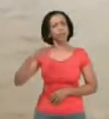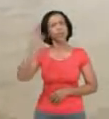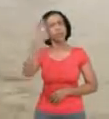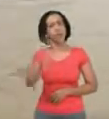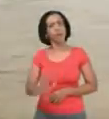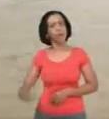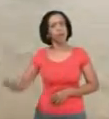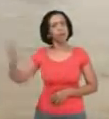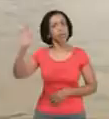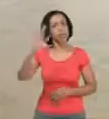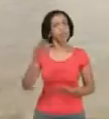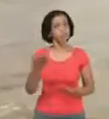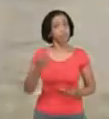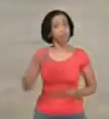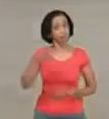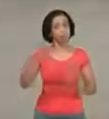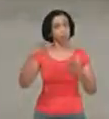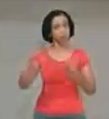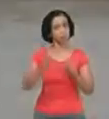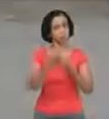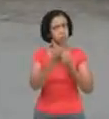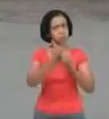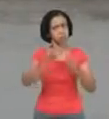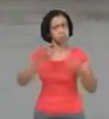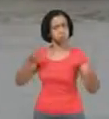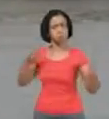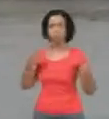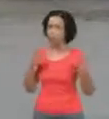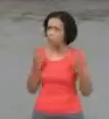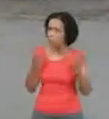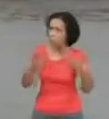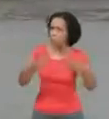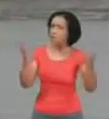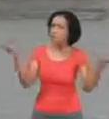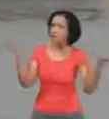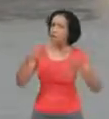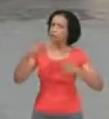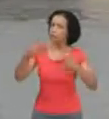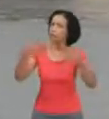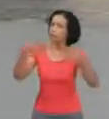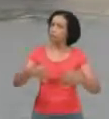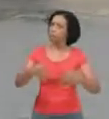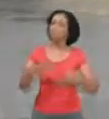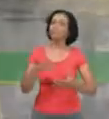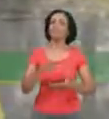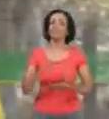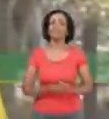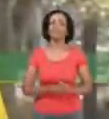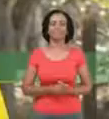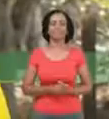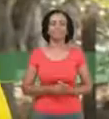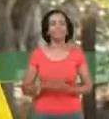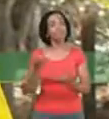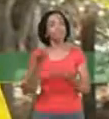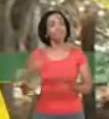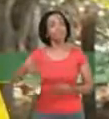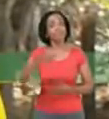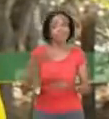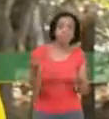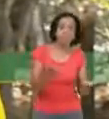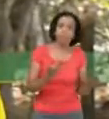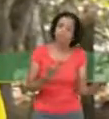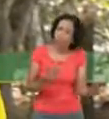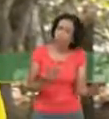59% do território brasileiro. Um campo vasto, um desafio certo. Queremos convidar